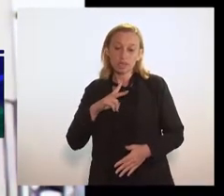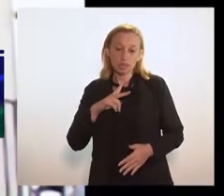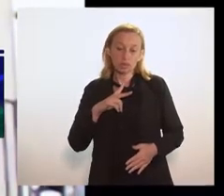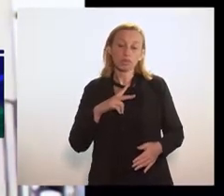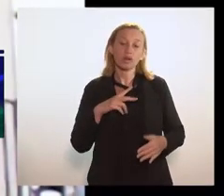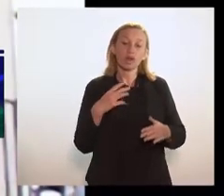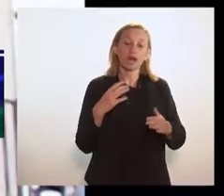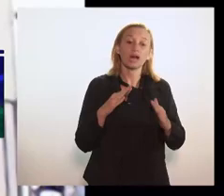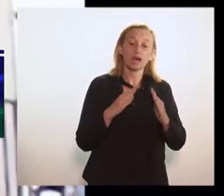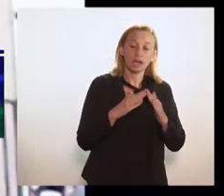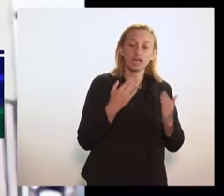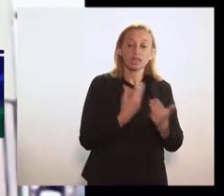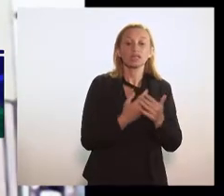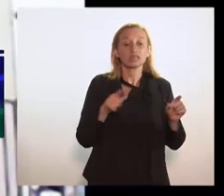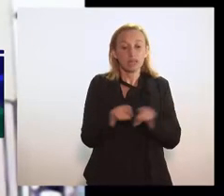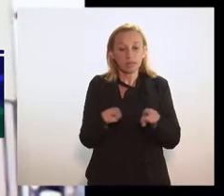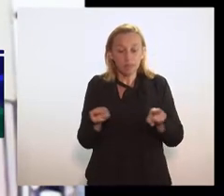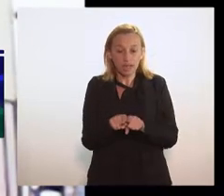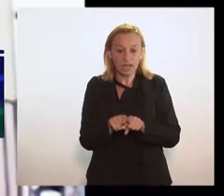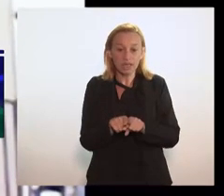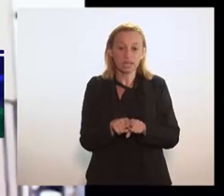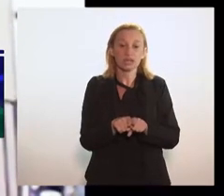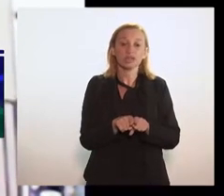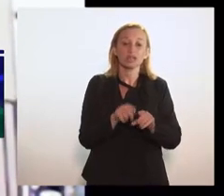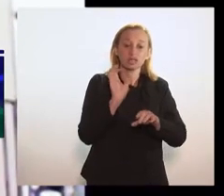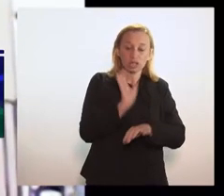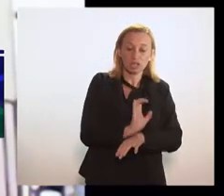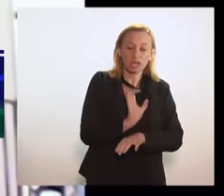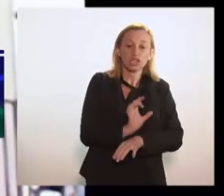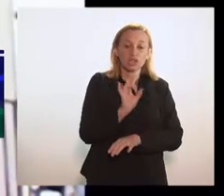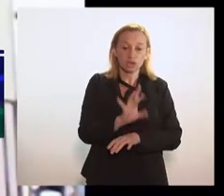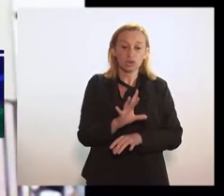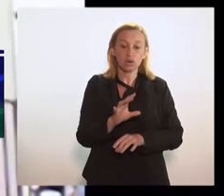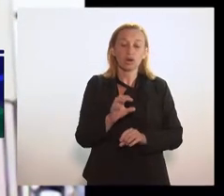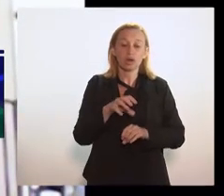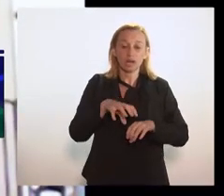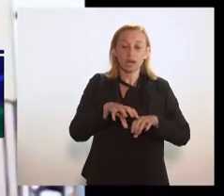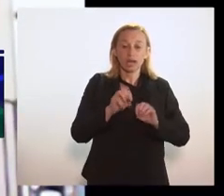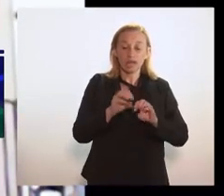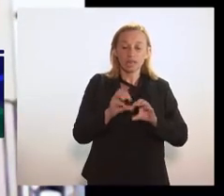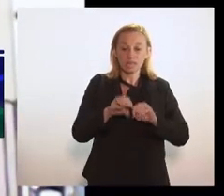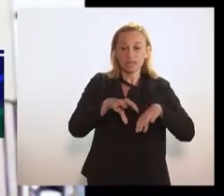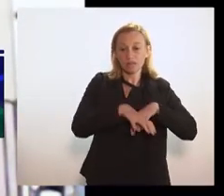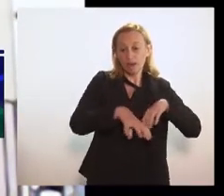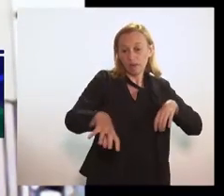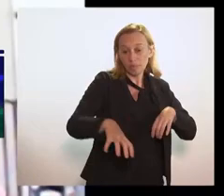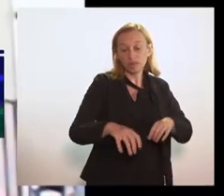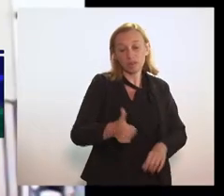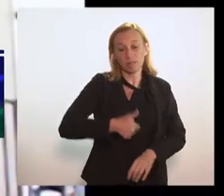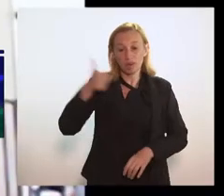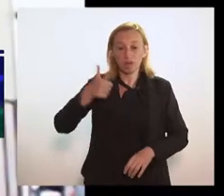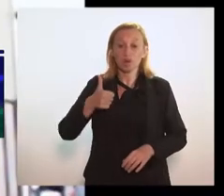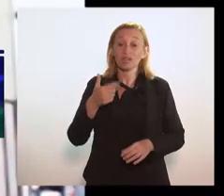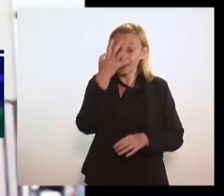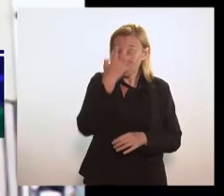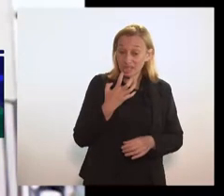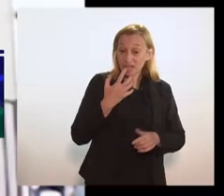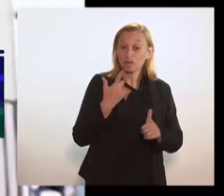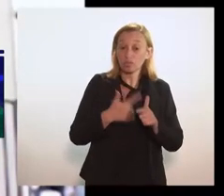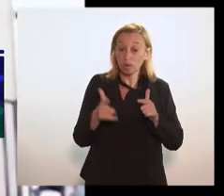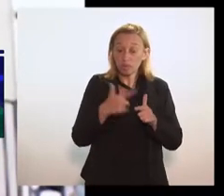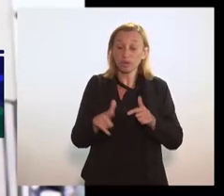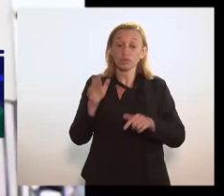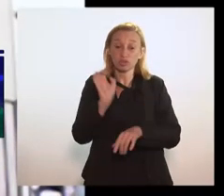escolas estaduais, só ensino remoto, até controlar a situação, que já é muito grave no Brasil inteiro e está estourando no Rio de